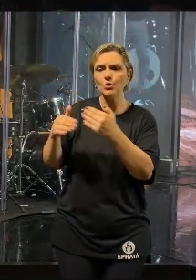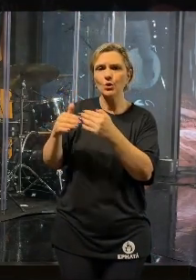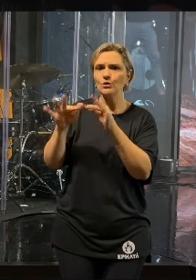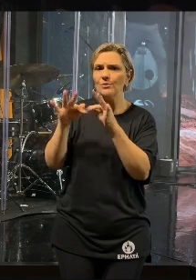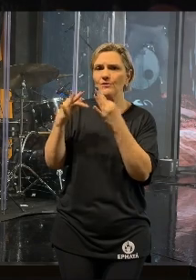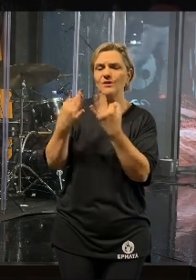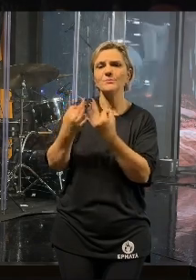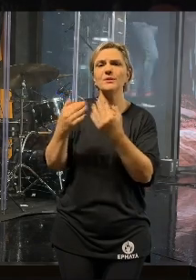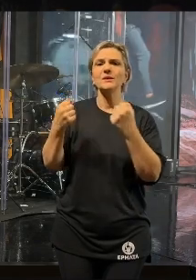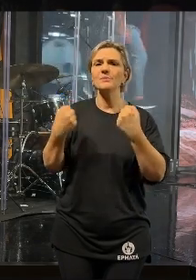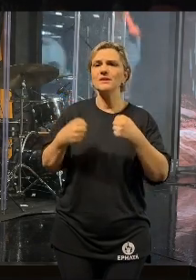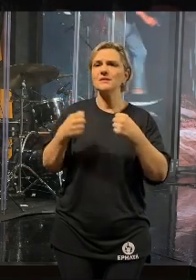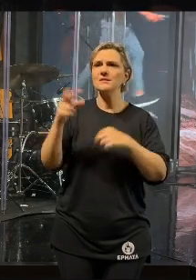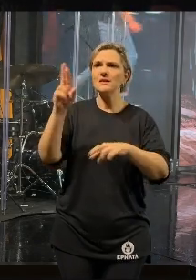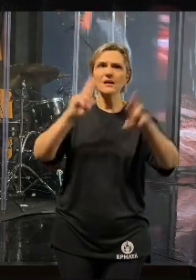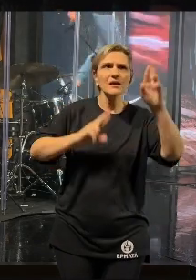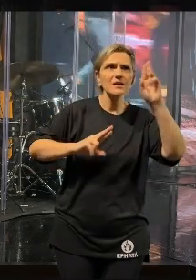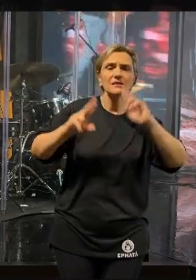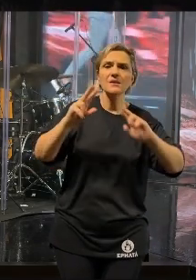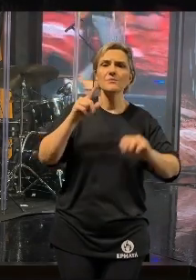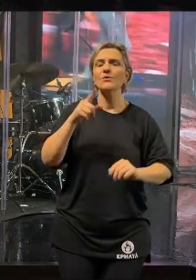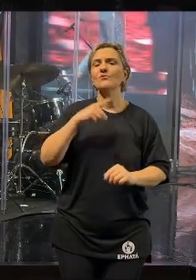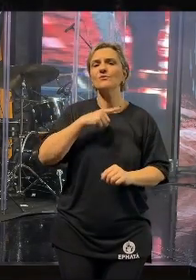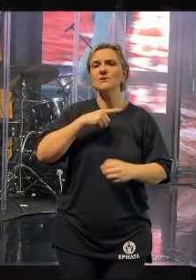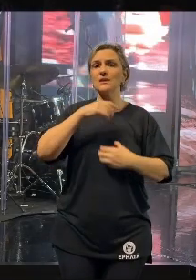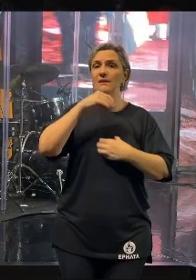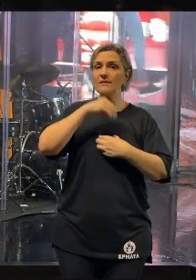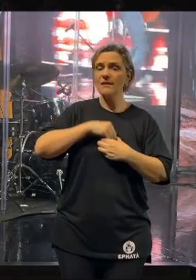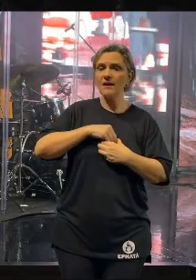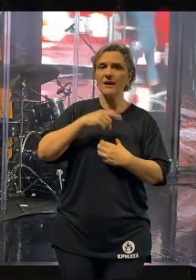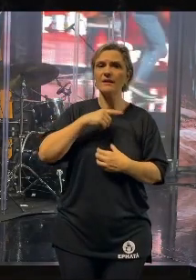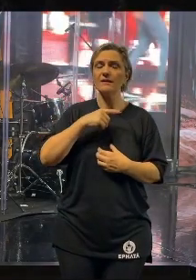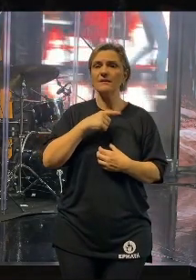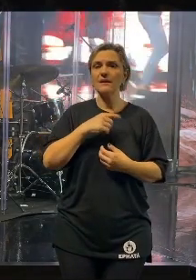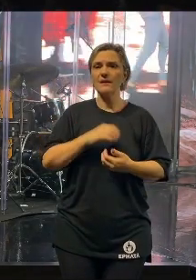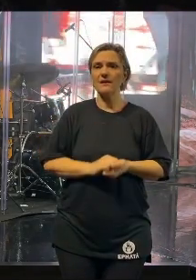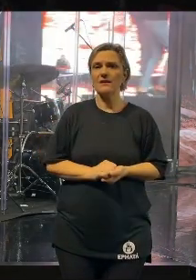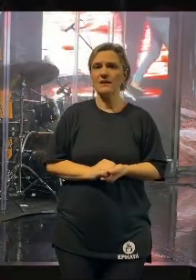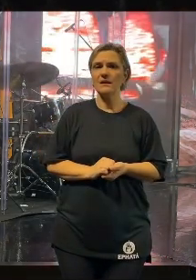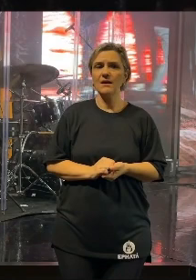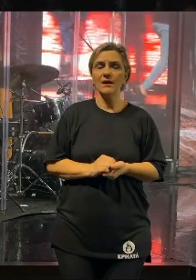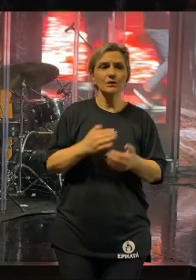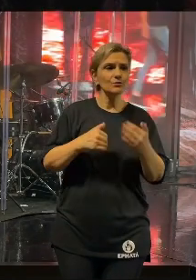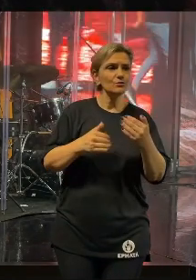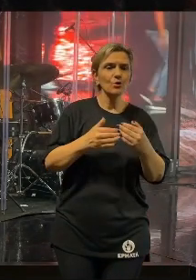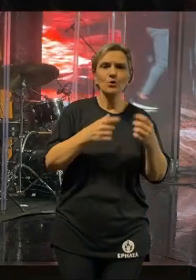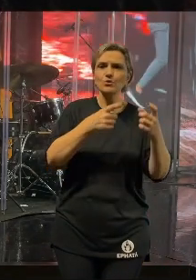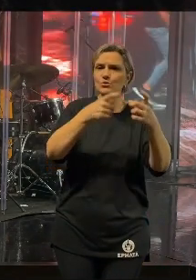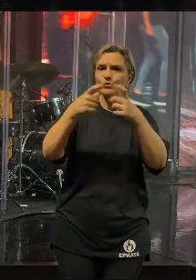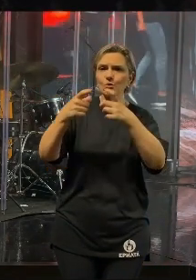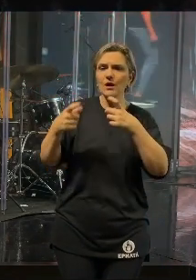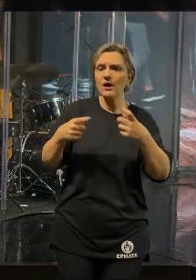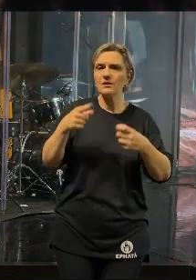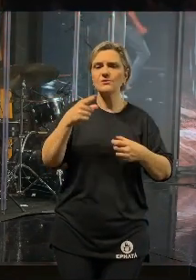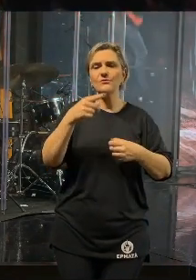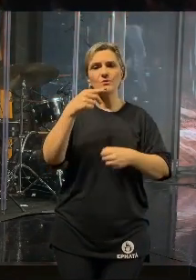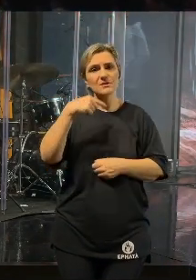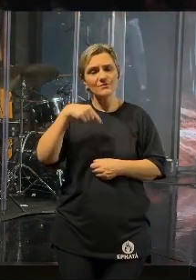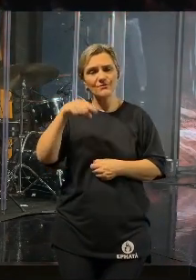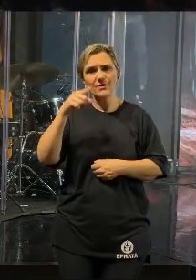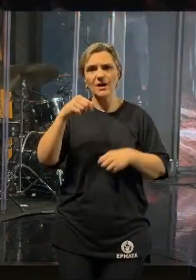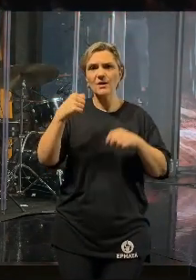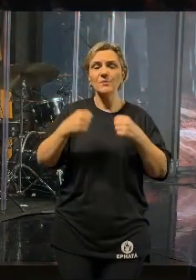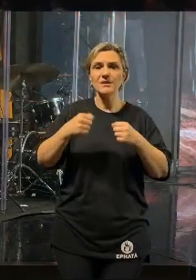que você carrega. Lagoinha Canoas tem um carcereiro e toda uma casa que precisam